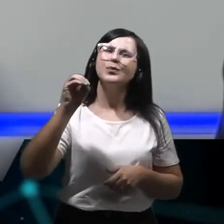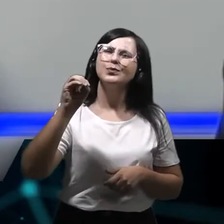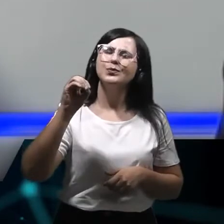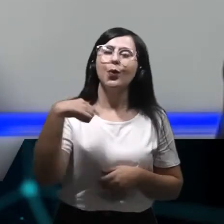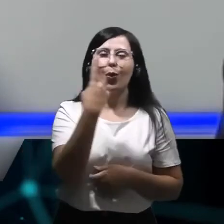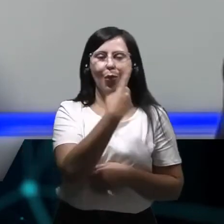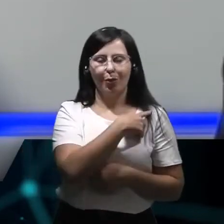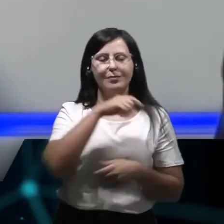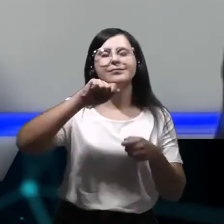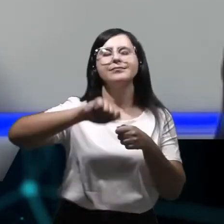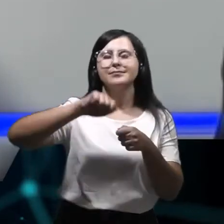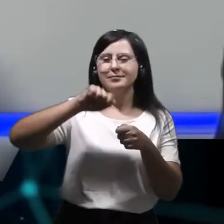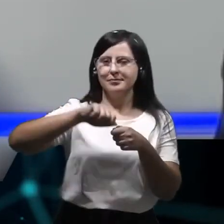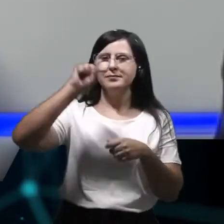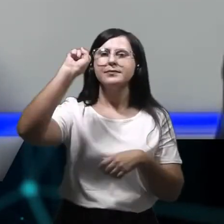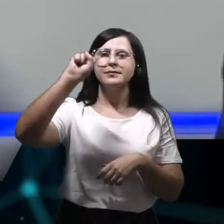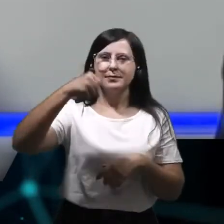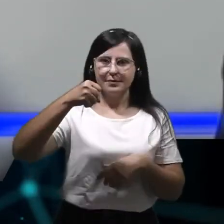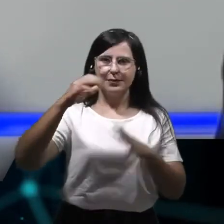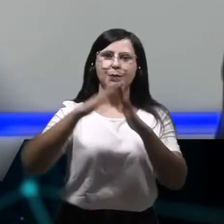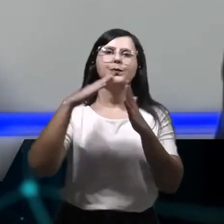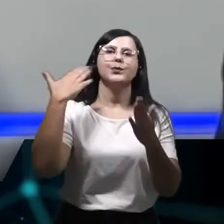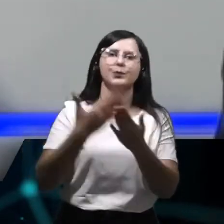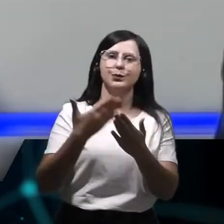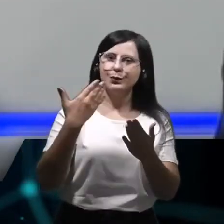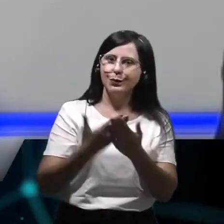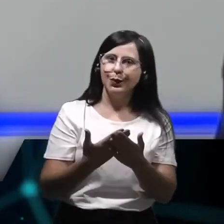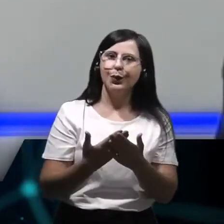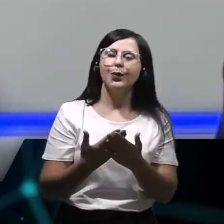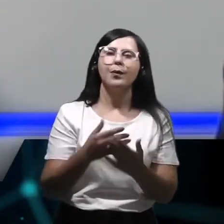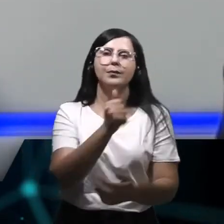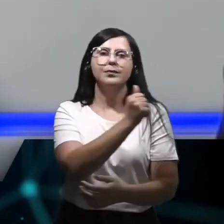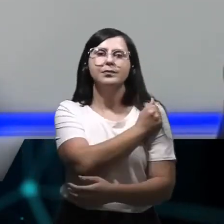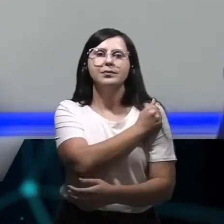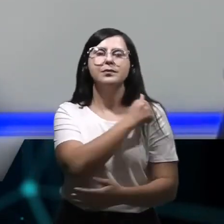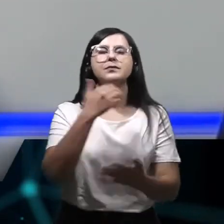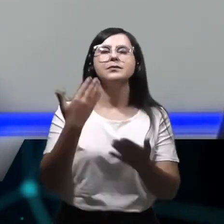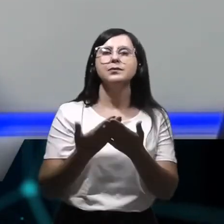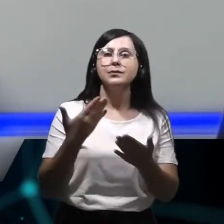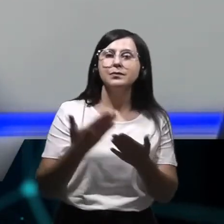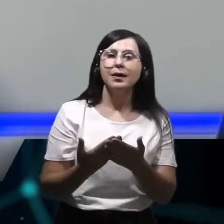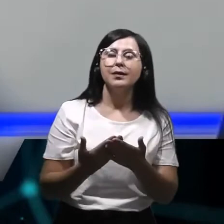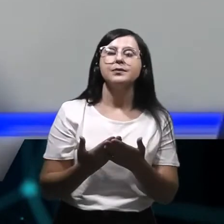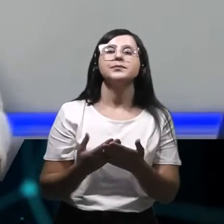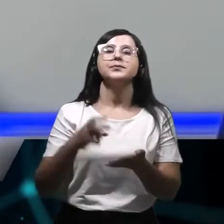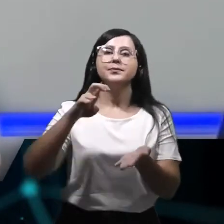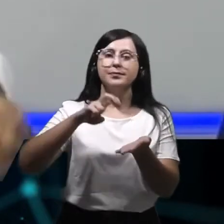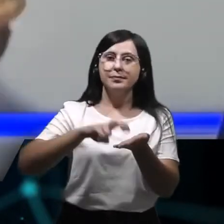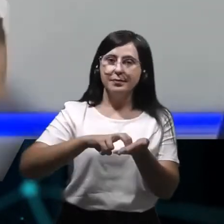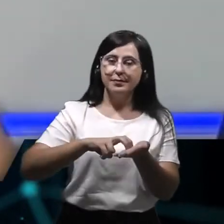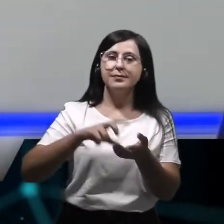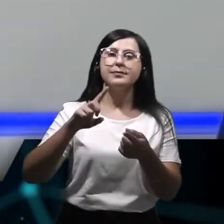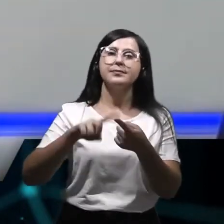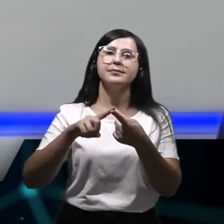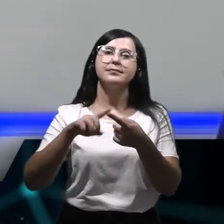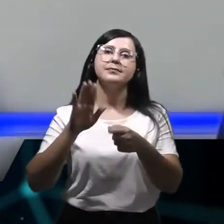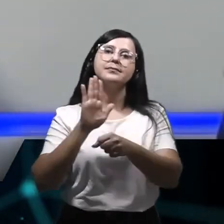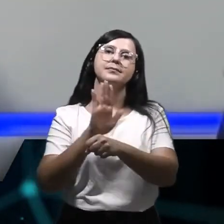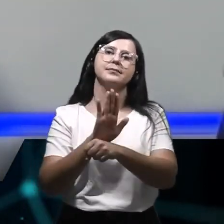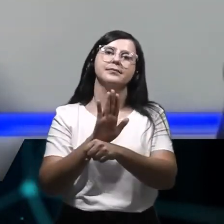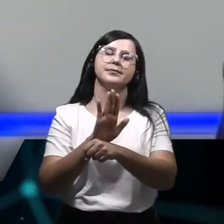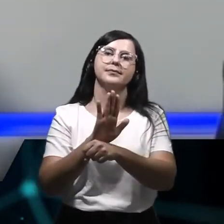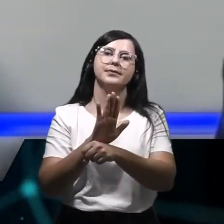tempo integral, né? O nosso vai começar aqui, no distrito de São Domingos, distrito que eu tenho como uma